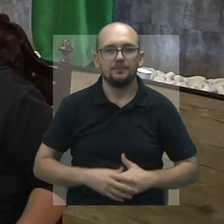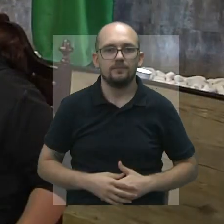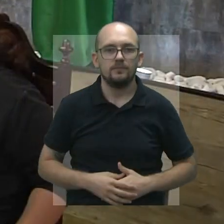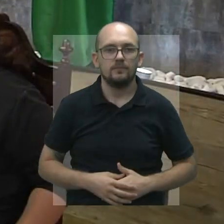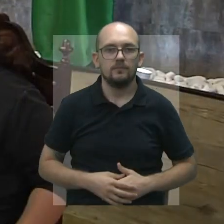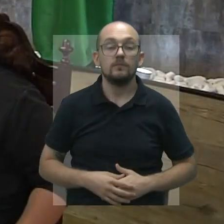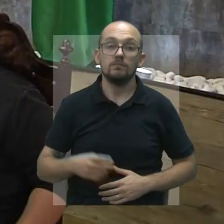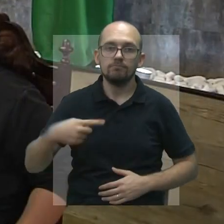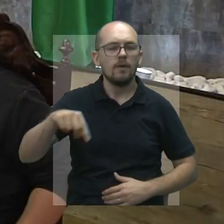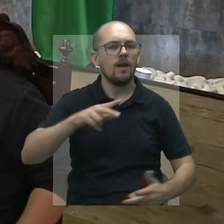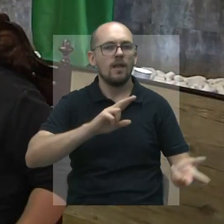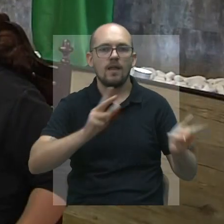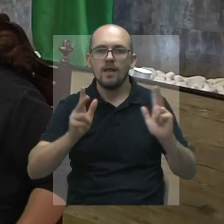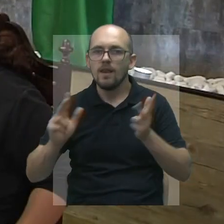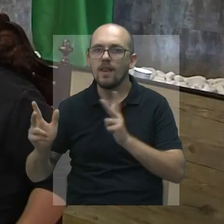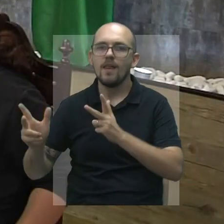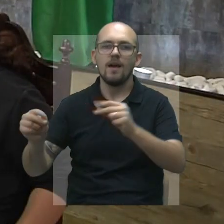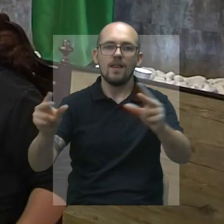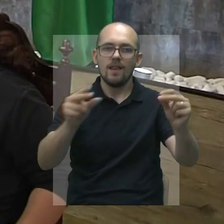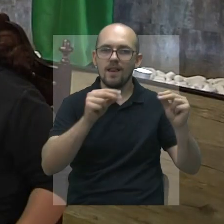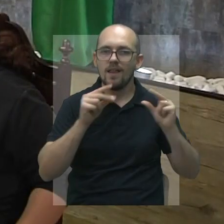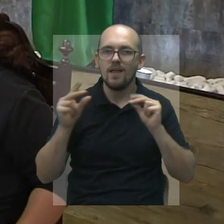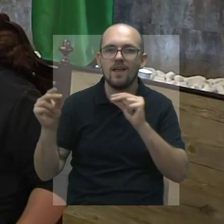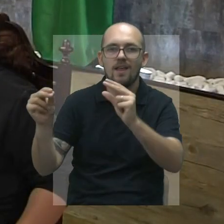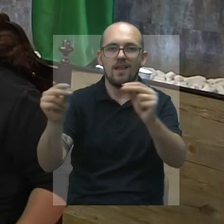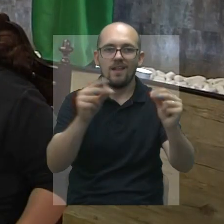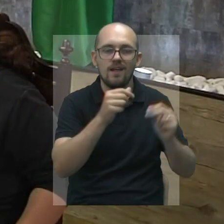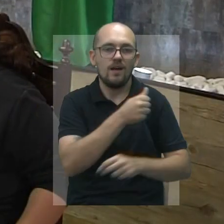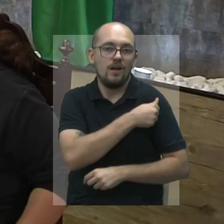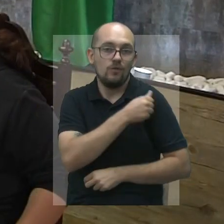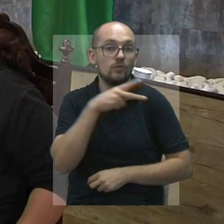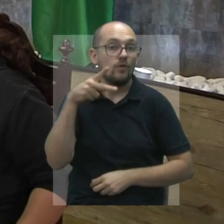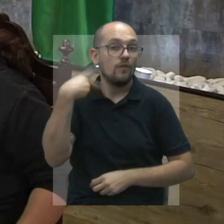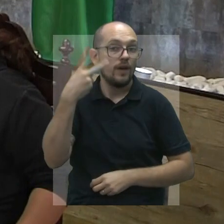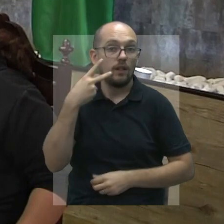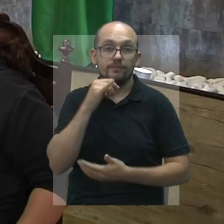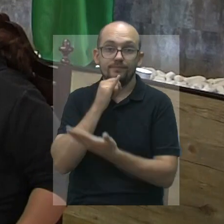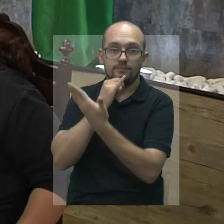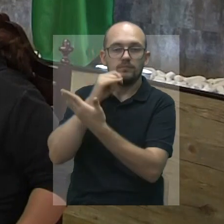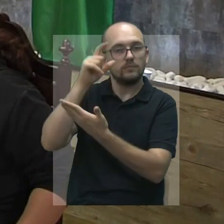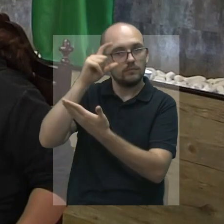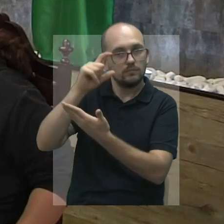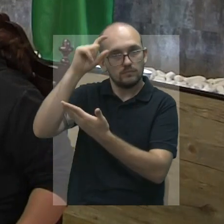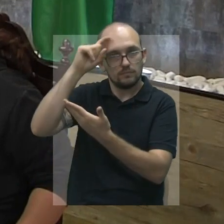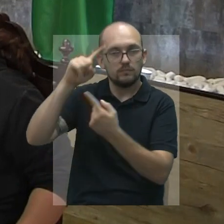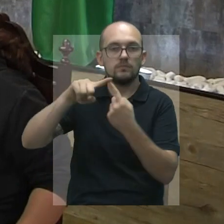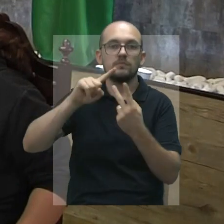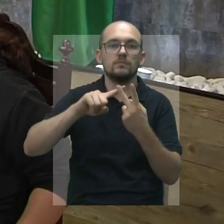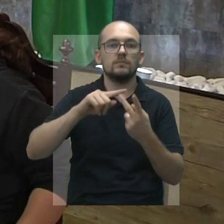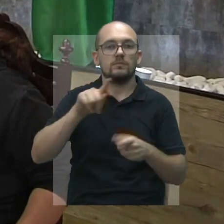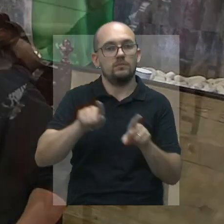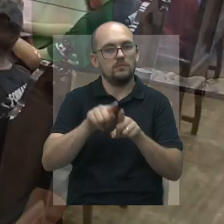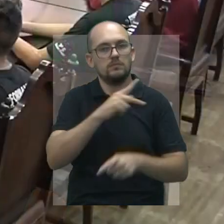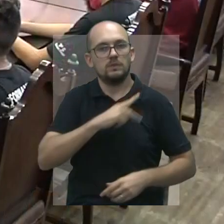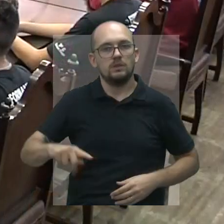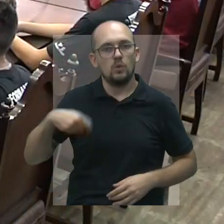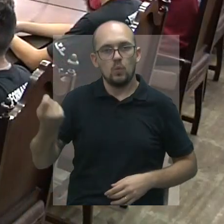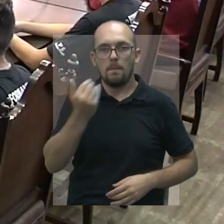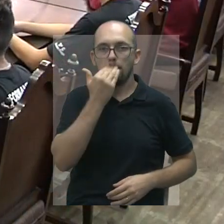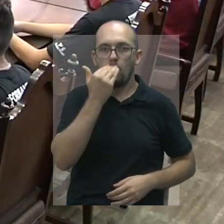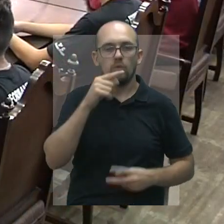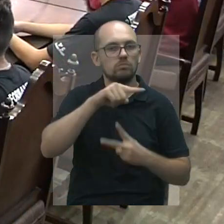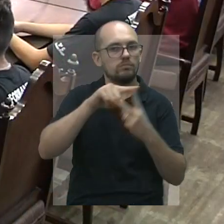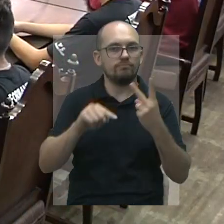Bate-papo descontraído entre os alunos e os vereadores Fernando Barbieri e o presidente da Câmara, José Carlos Borgo.